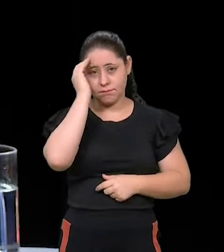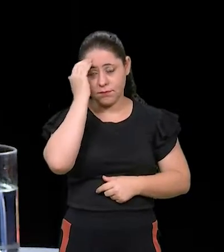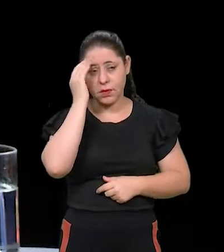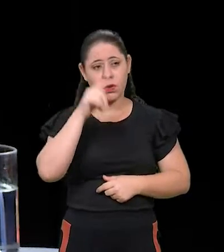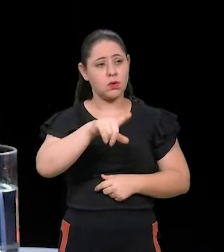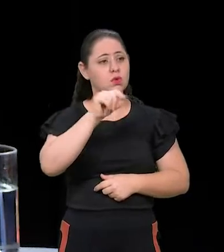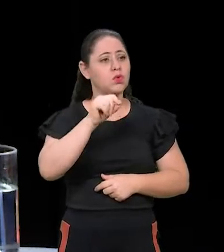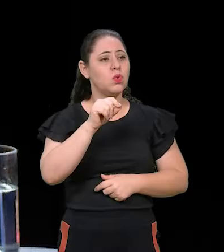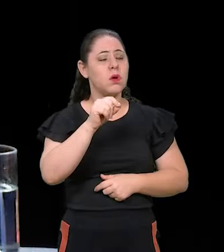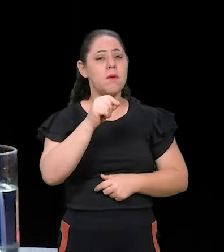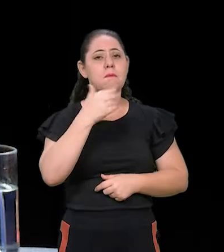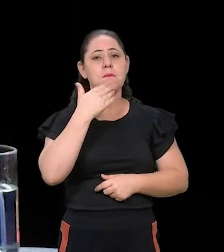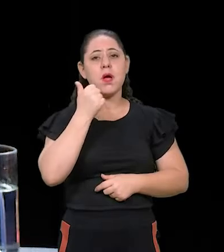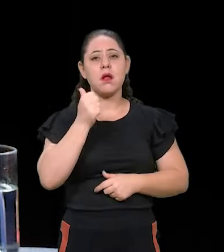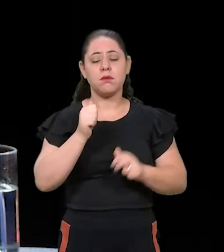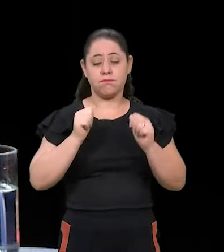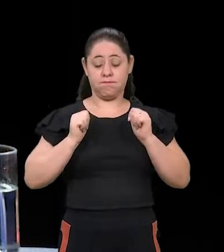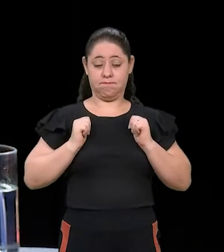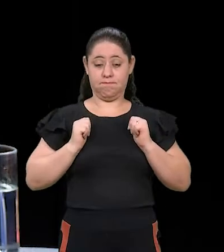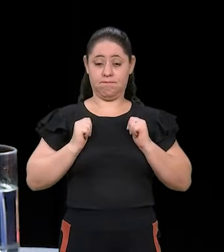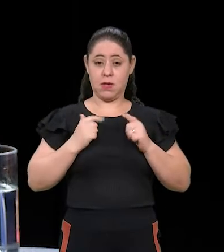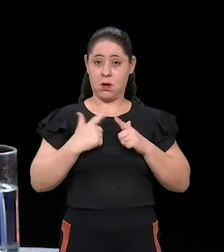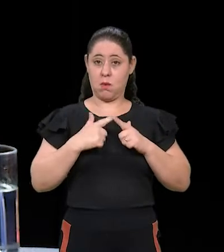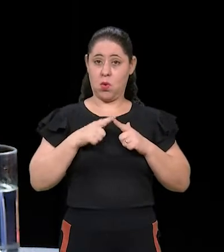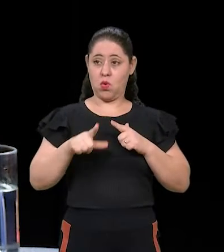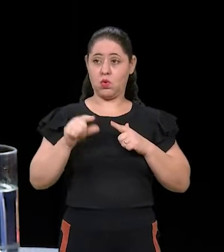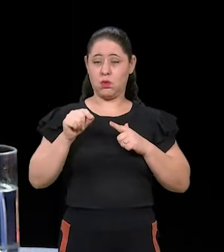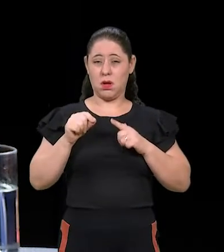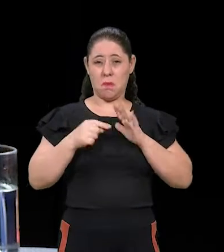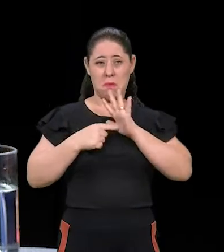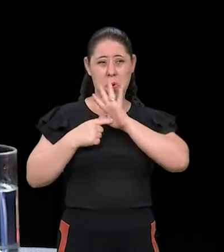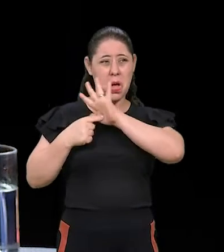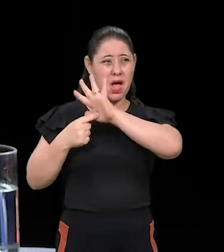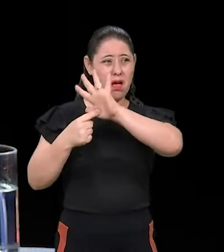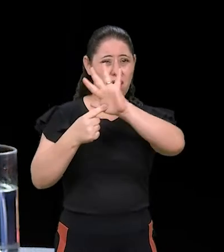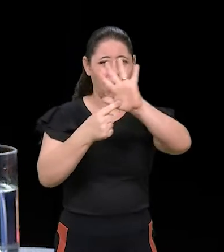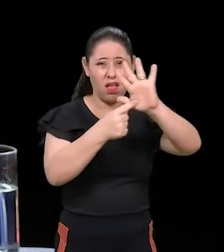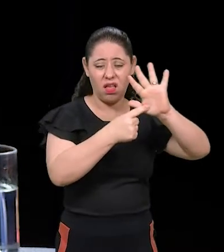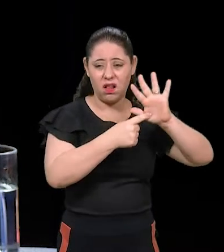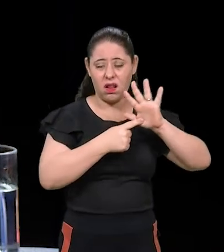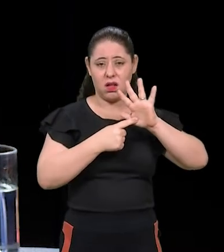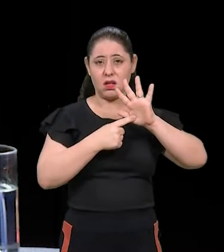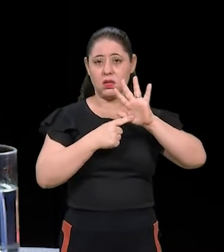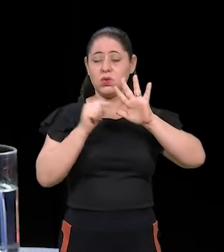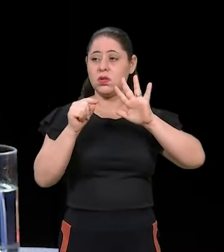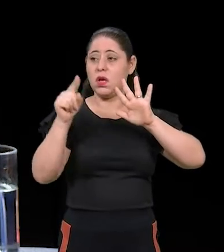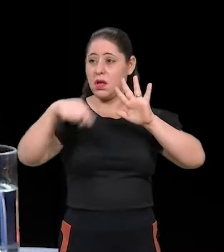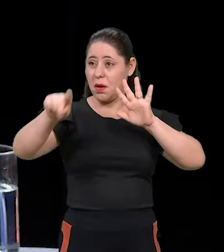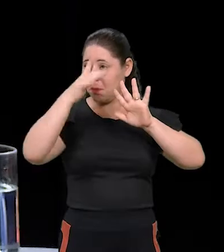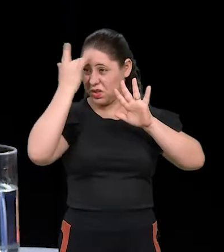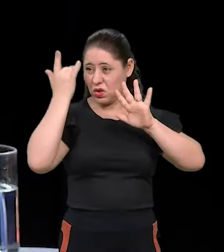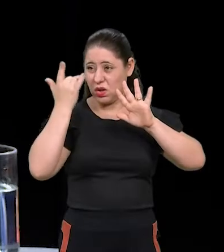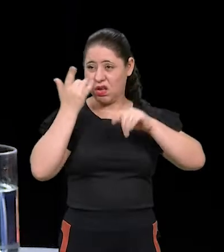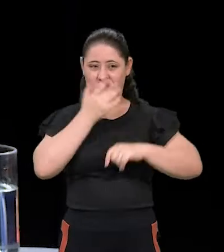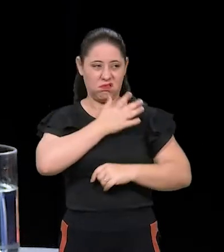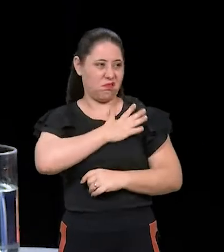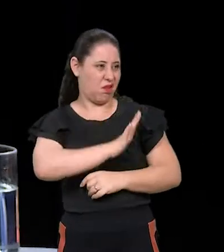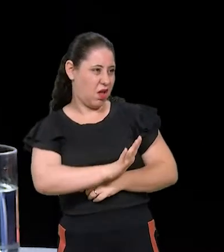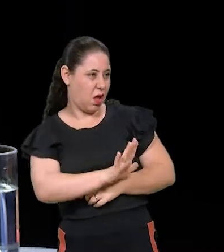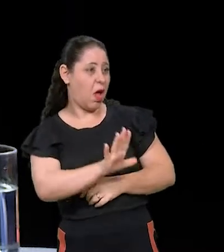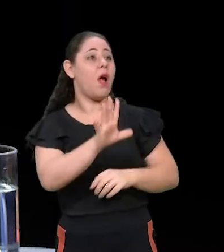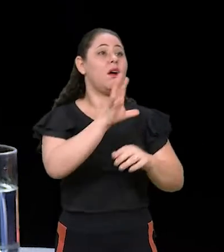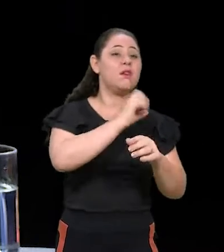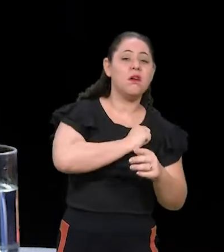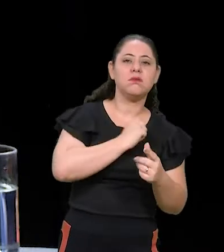de preferir estar nos bastidores, porque é uma exposição, como você disse, né? É o ato de agradar e desagradar, estar